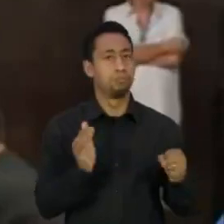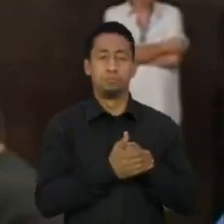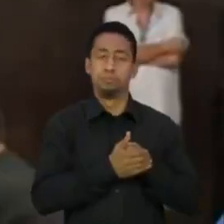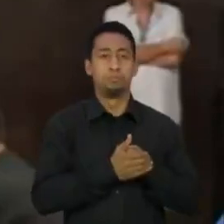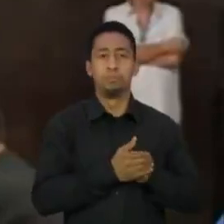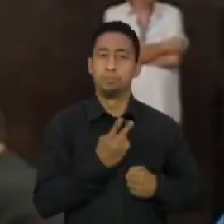não vai comentar